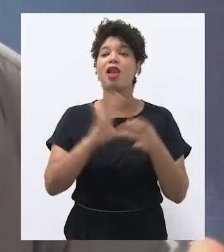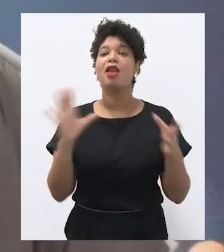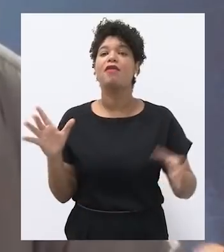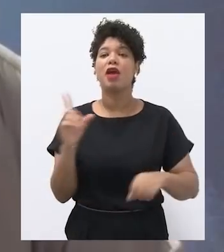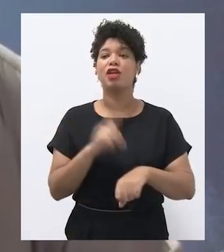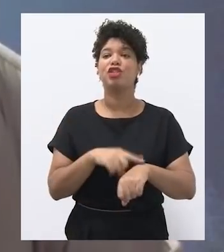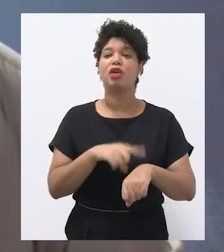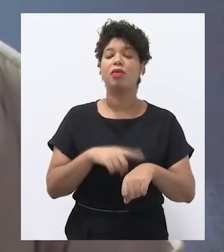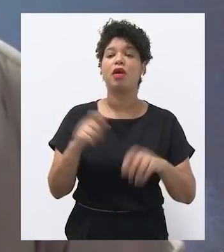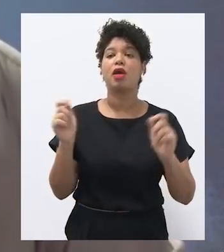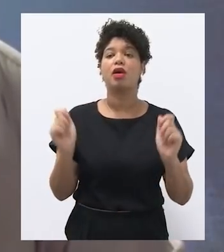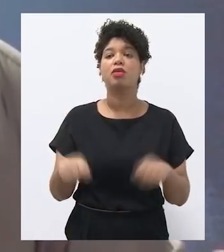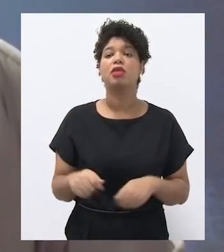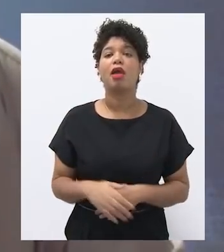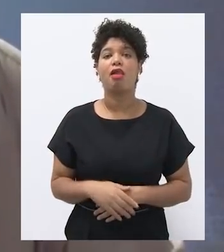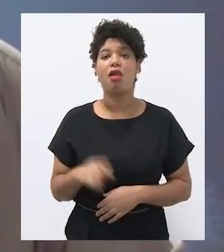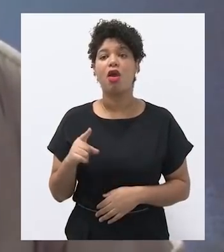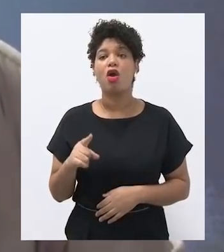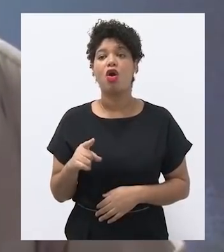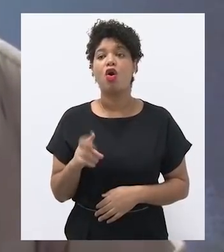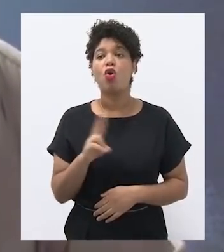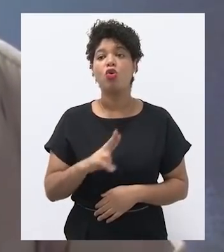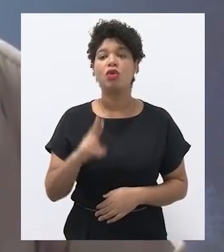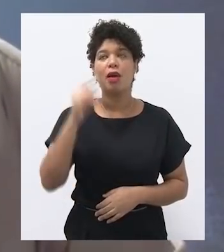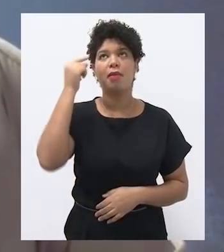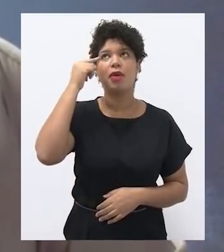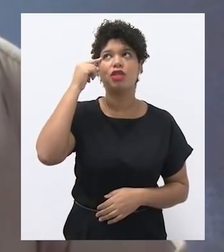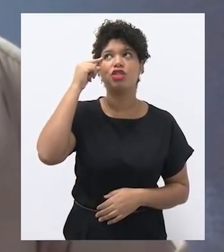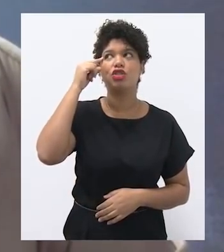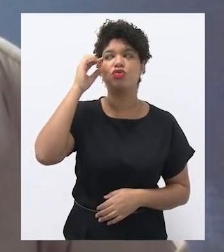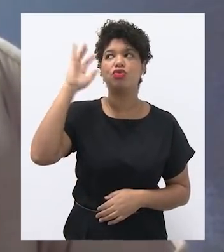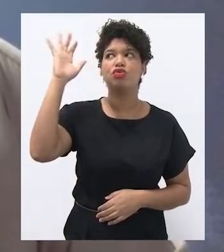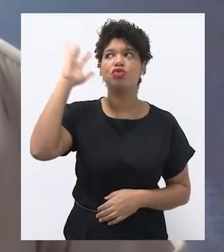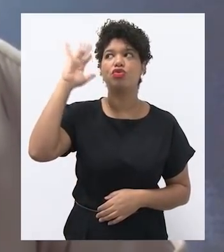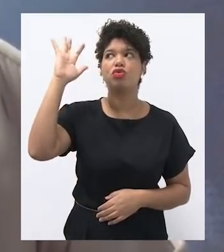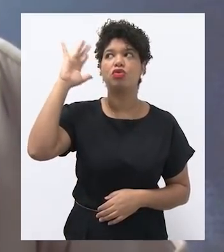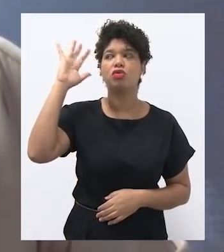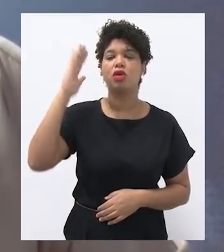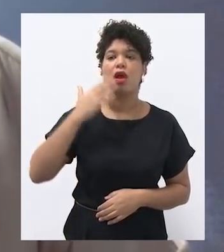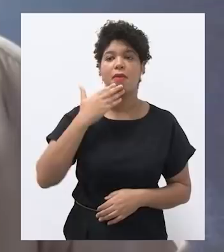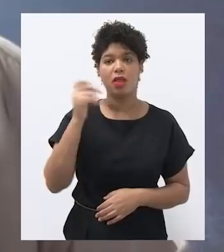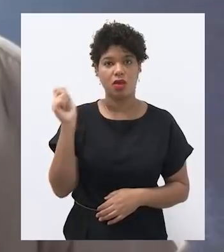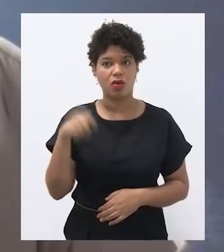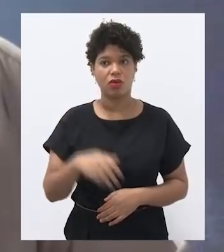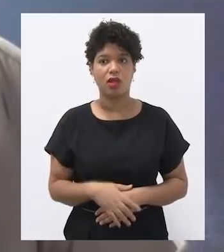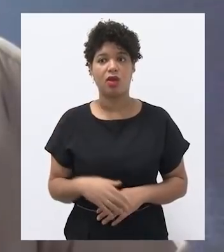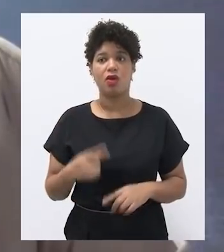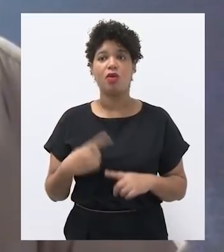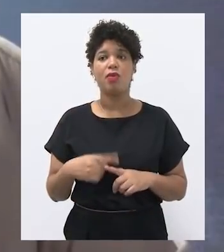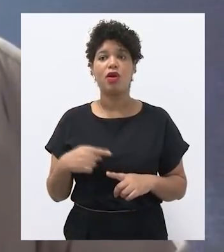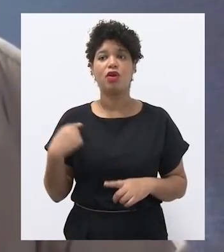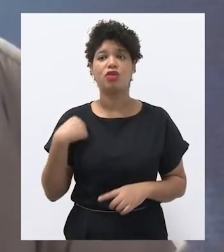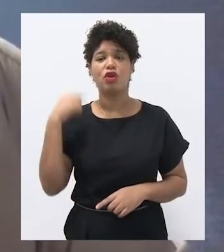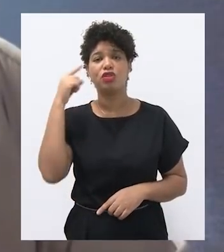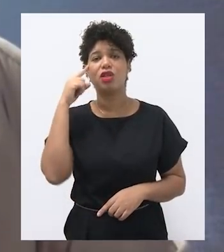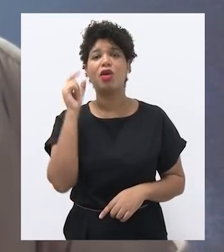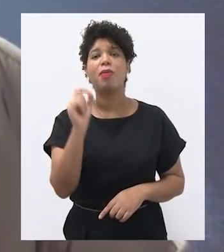esse trabalhador para usar mais a cabeça. A gente gasta muito tempo